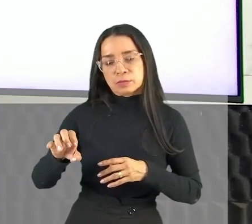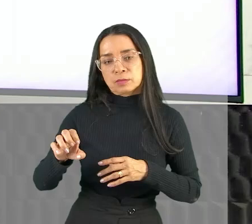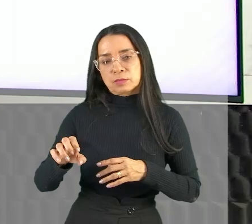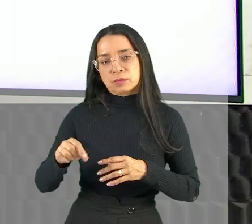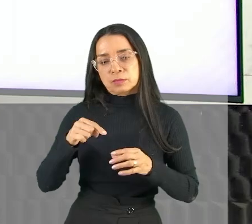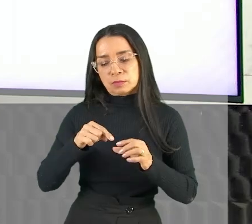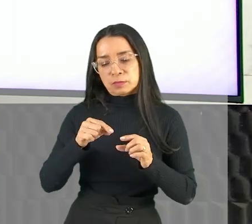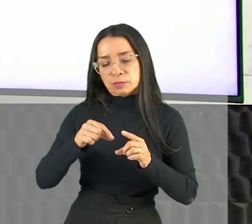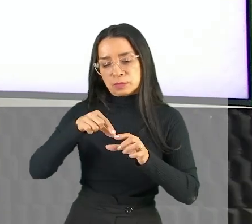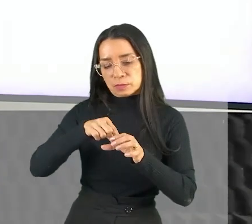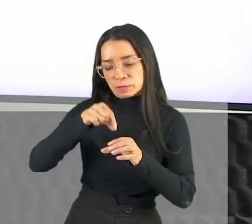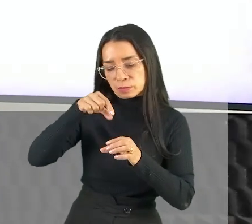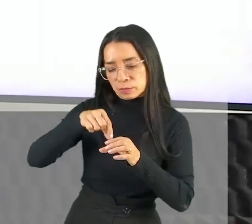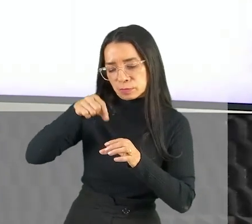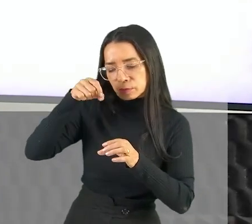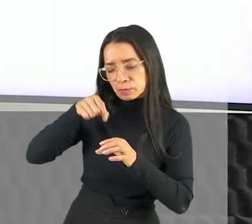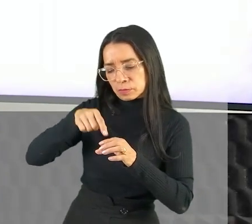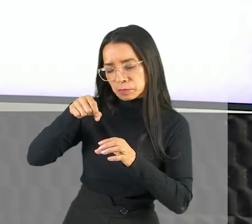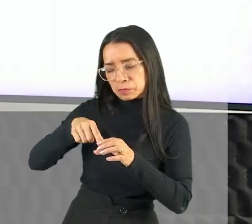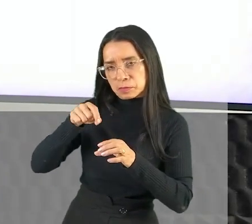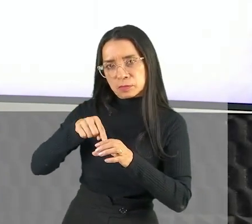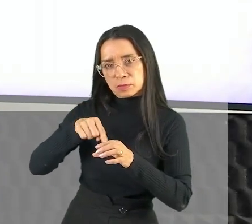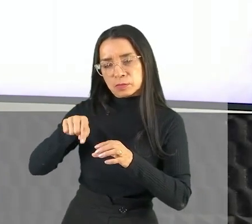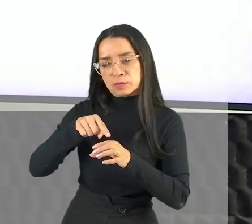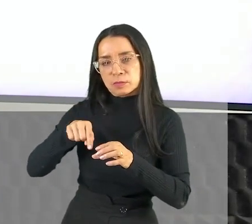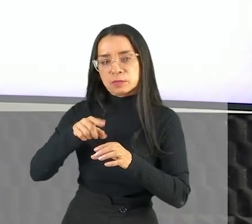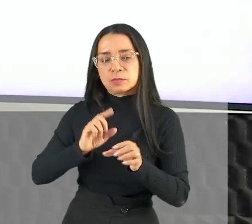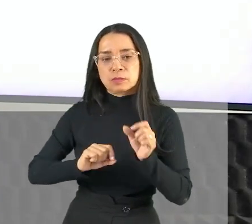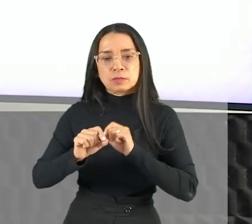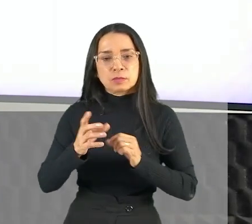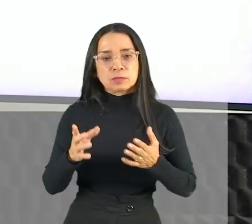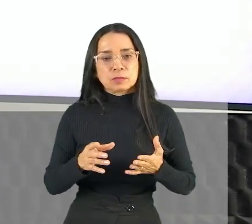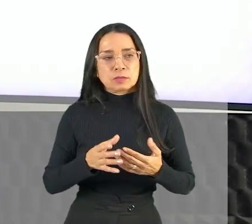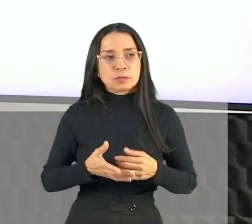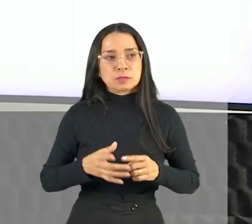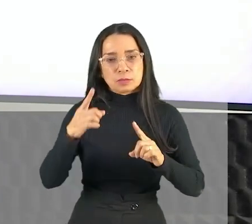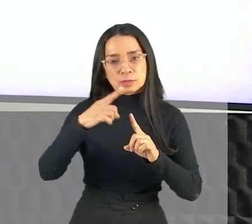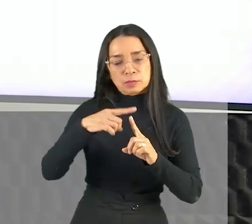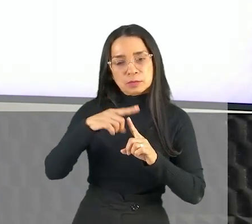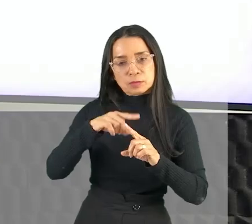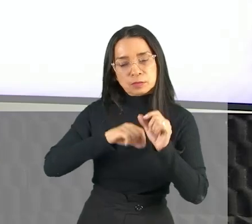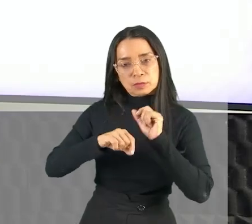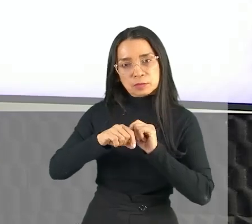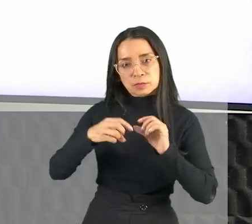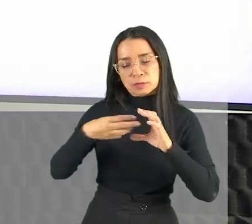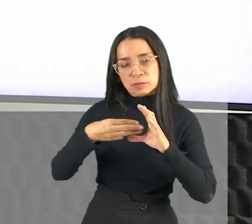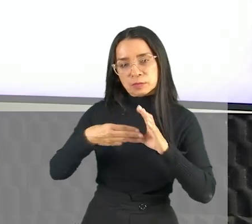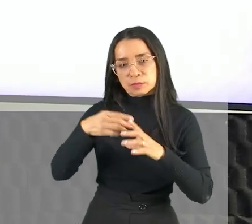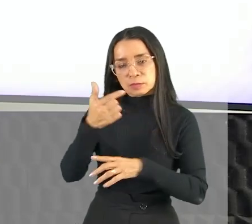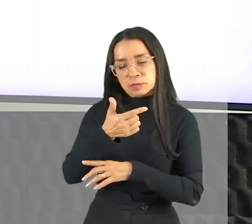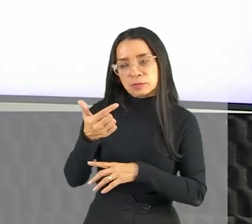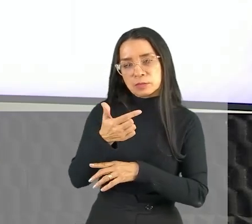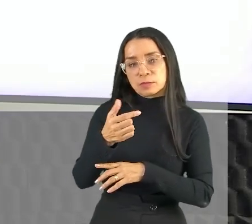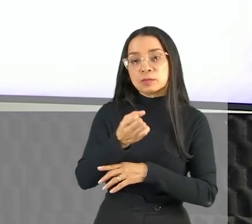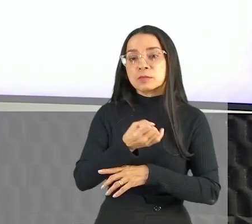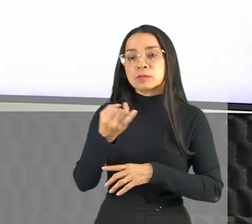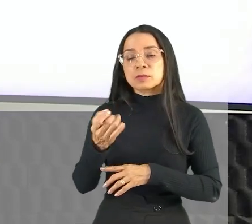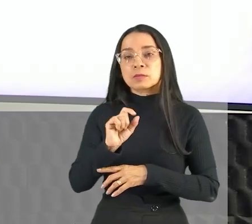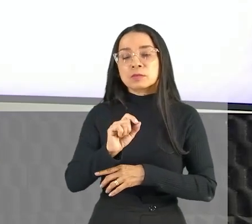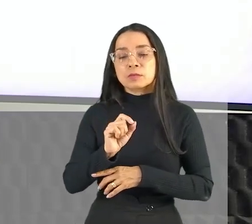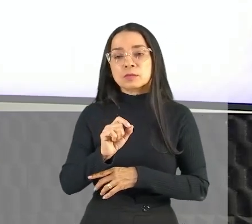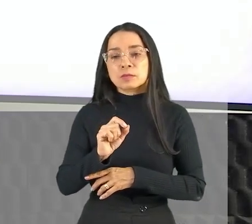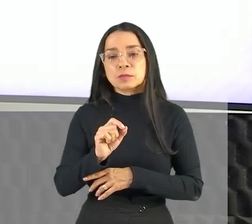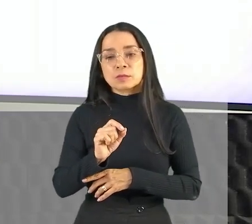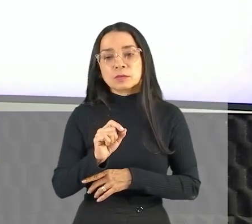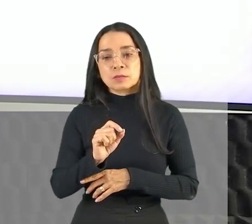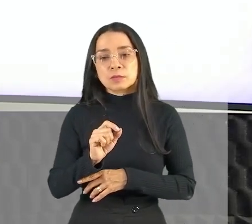ó, se meu padrão específico, minha célula diploide é 22, quanto é que vai ser aqui o meu gameta, minha